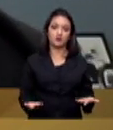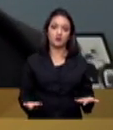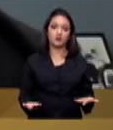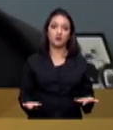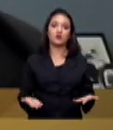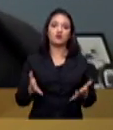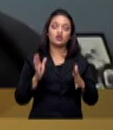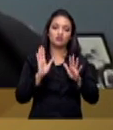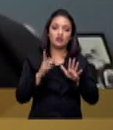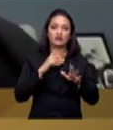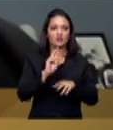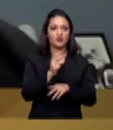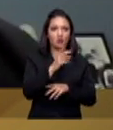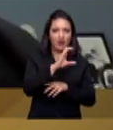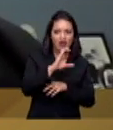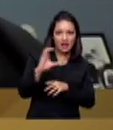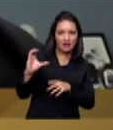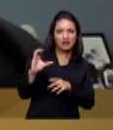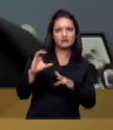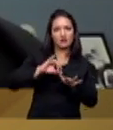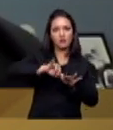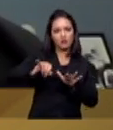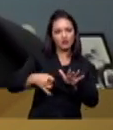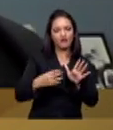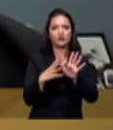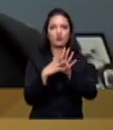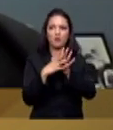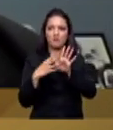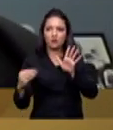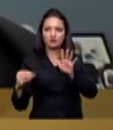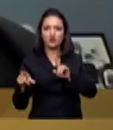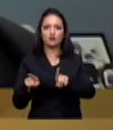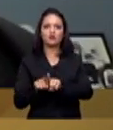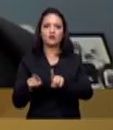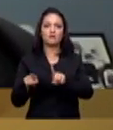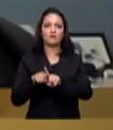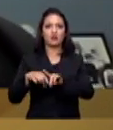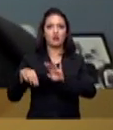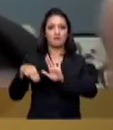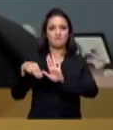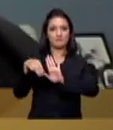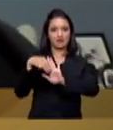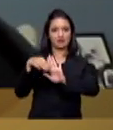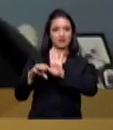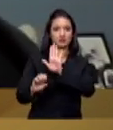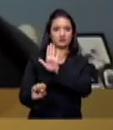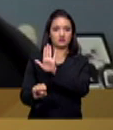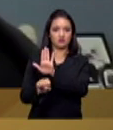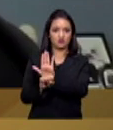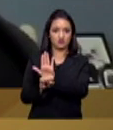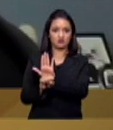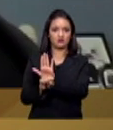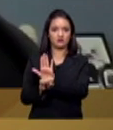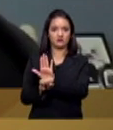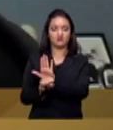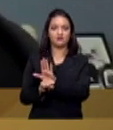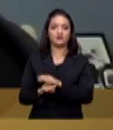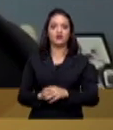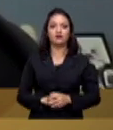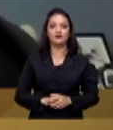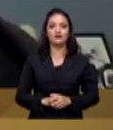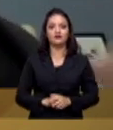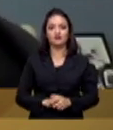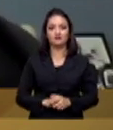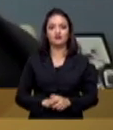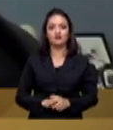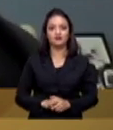habeas corpus, o modelo do mandado de segurança. Mas, como já foi pontuado aqui,